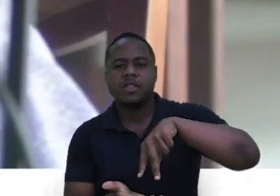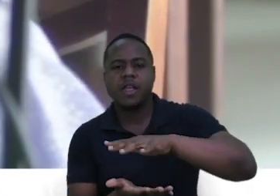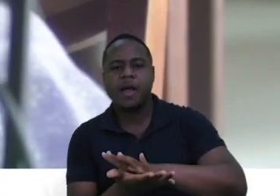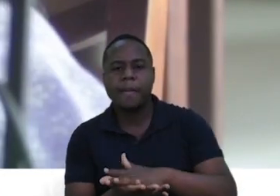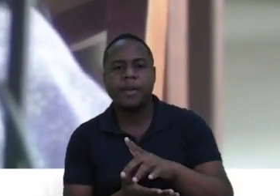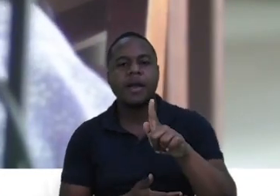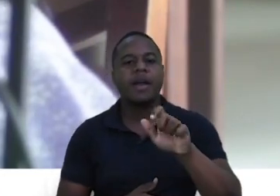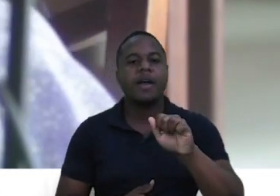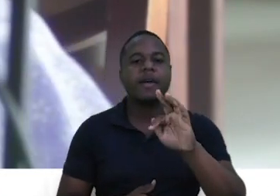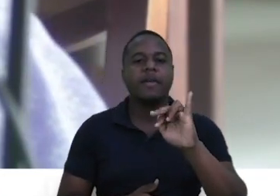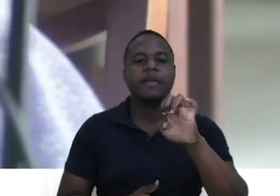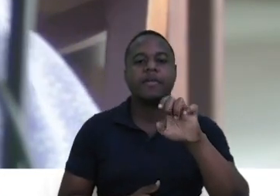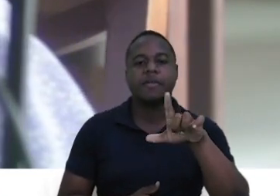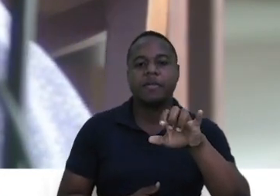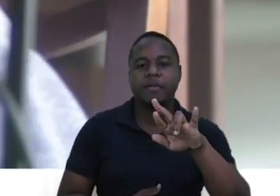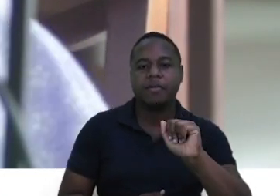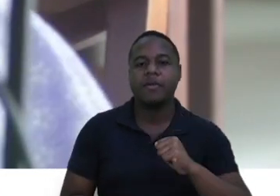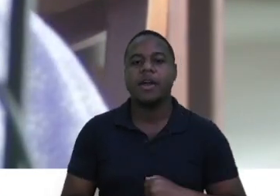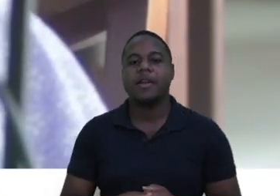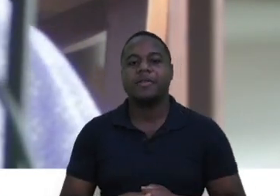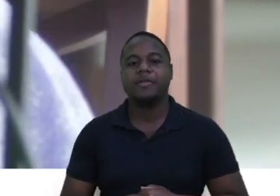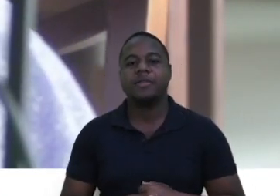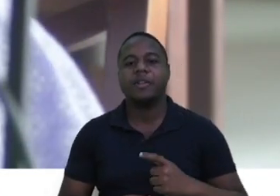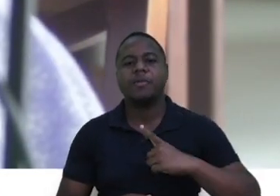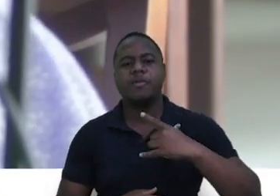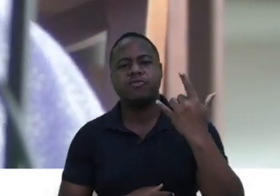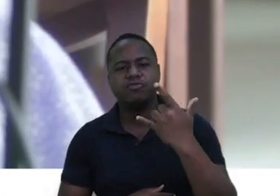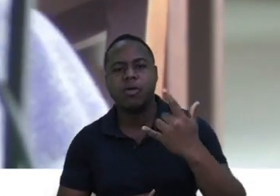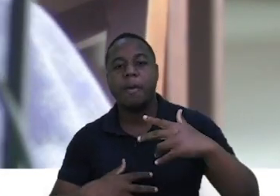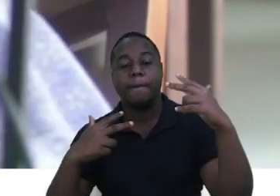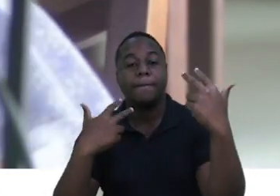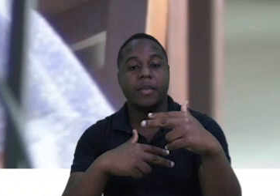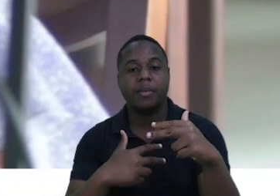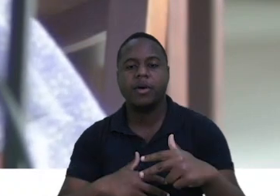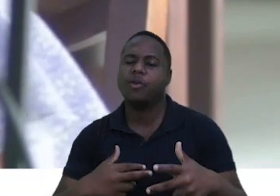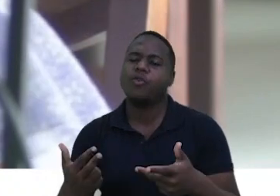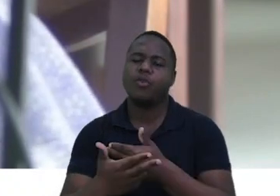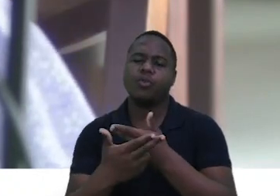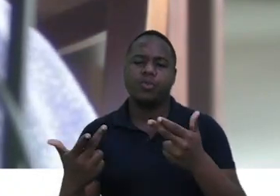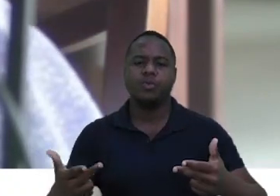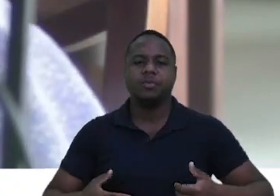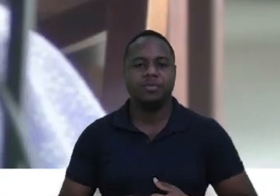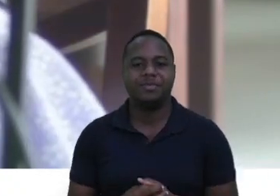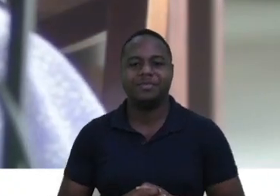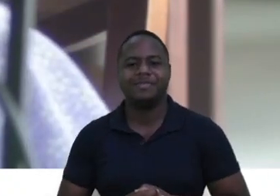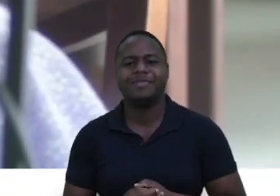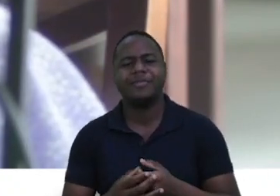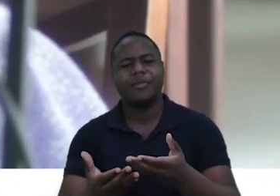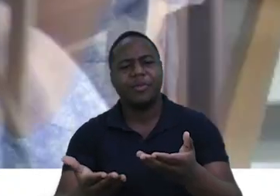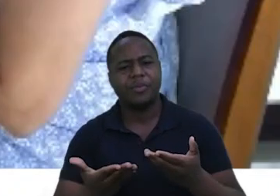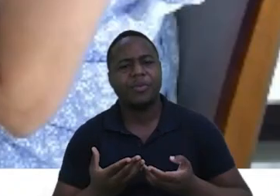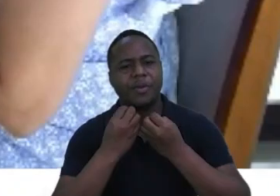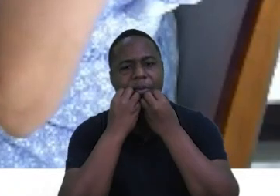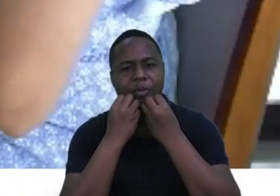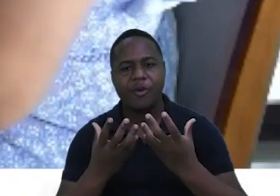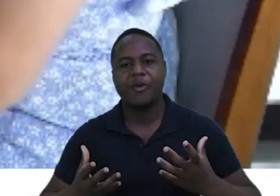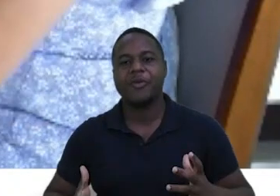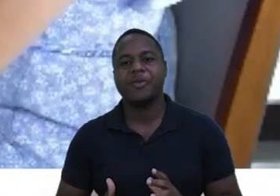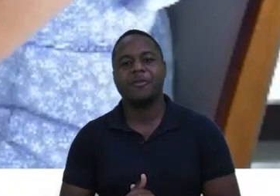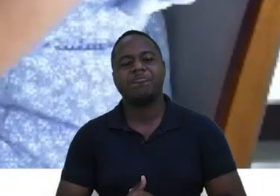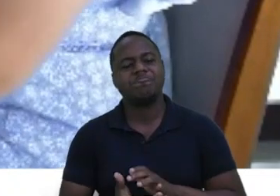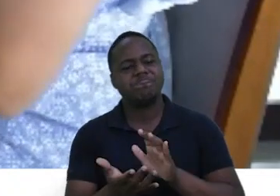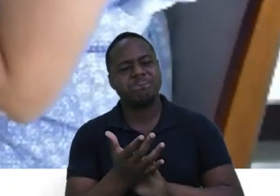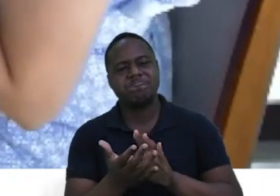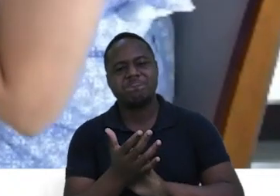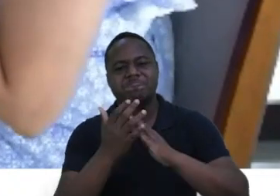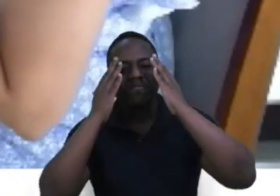digafieira, jazz, polidance, hip hop e outros. Sejam bem-vindos. Muito obrigado.